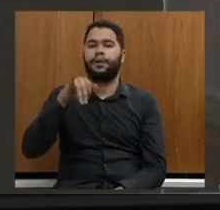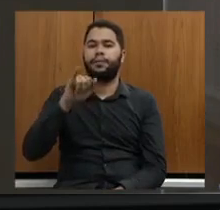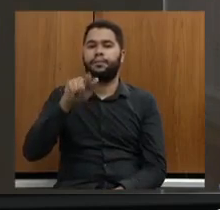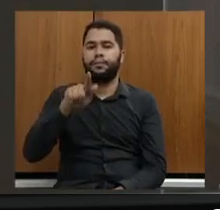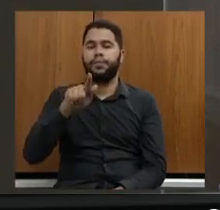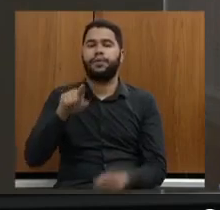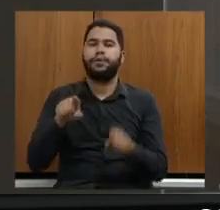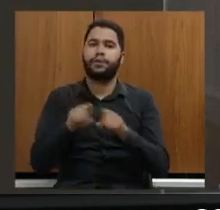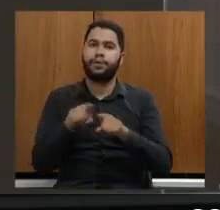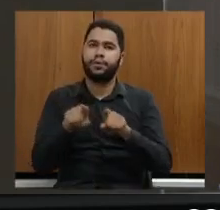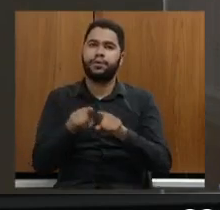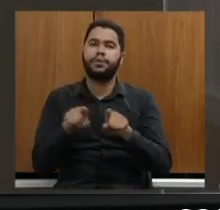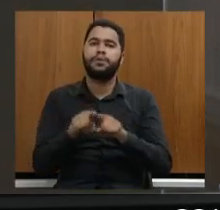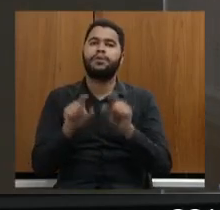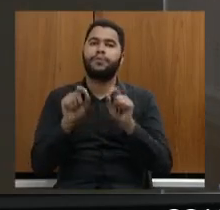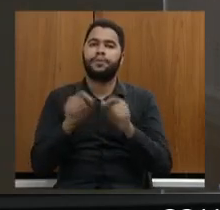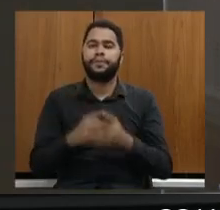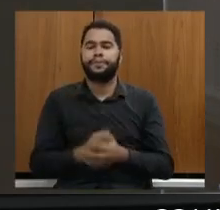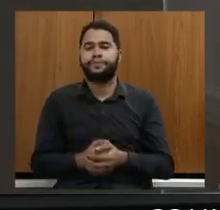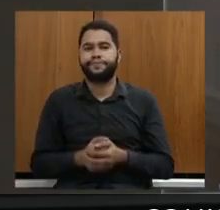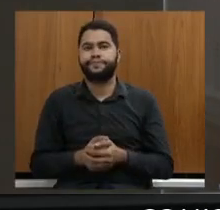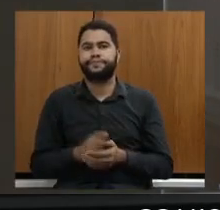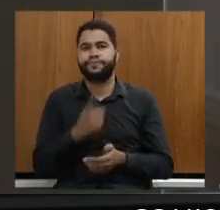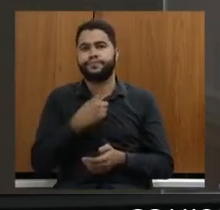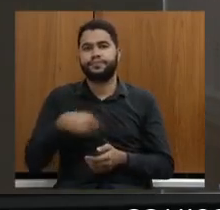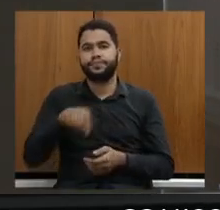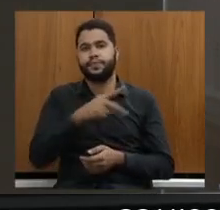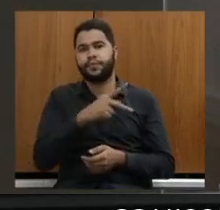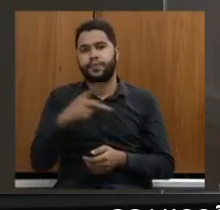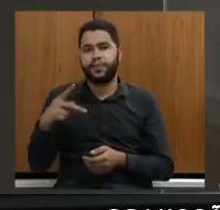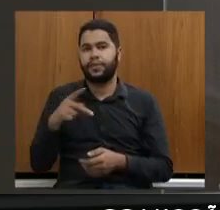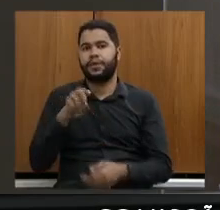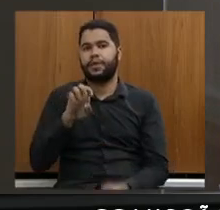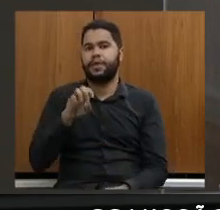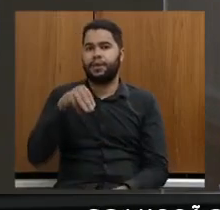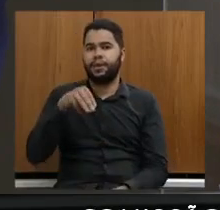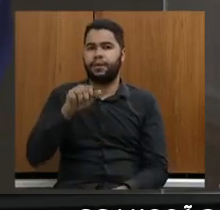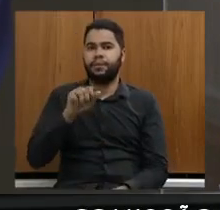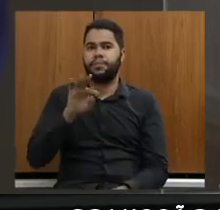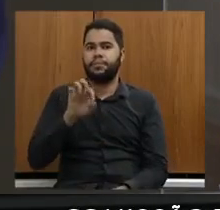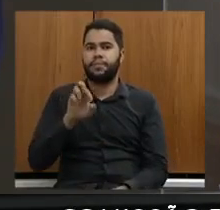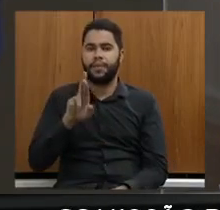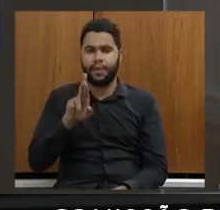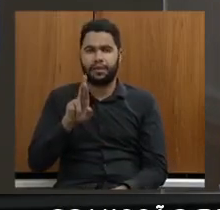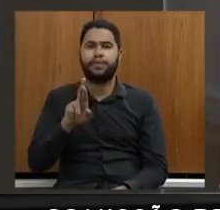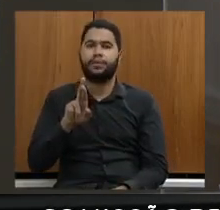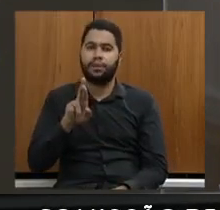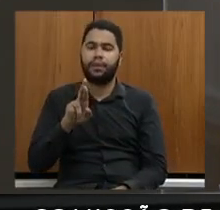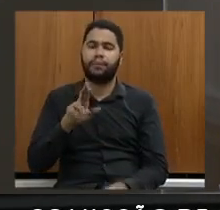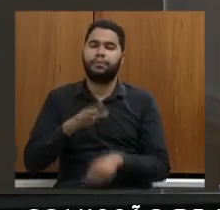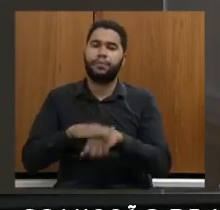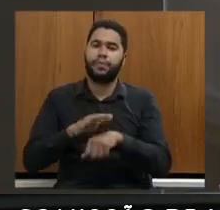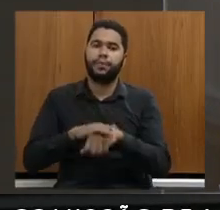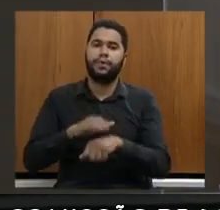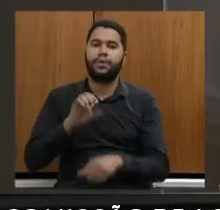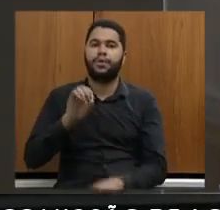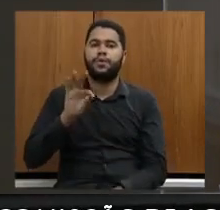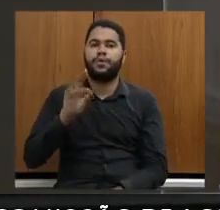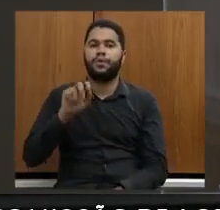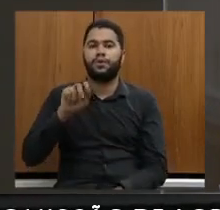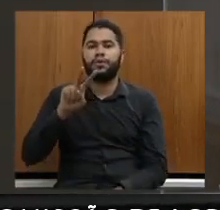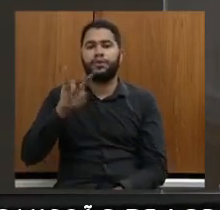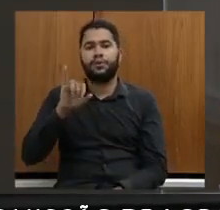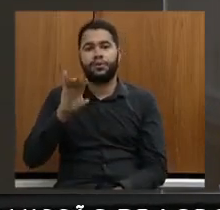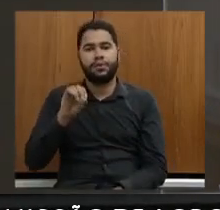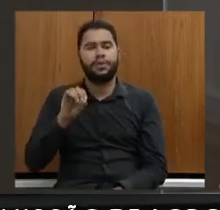pela Nilda atravessa da da nossa presença em matéria qualidade de toda a Emater dirigido pela limpeza Otávio do nosso ímã tem